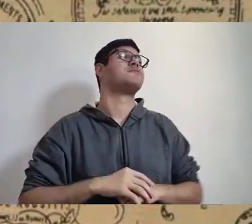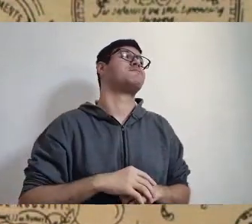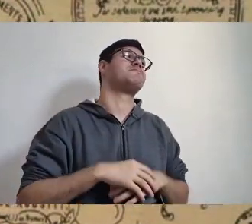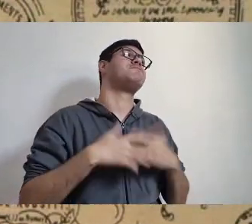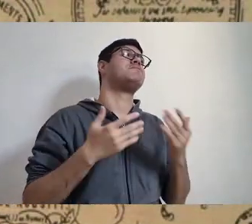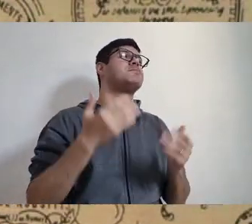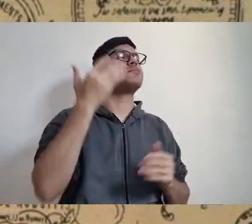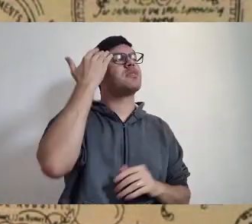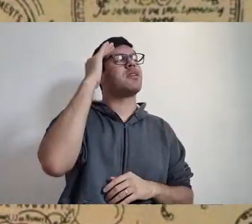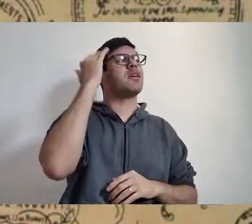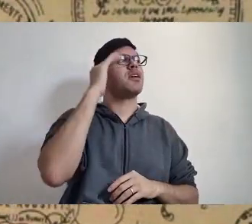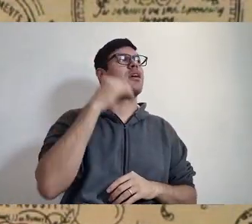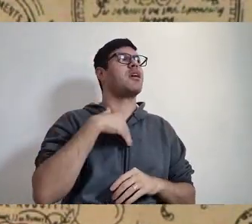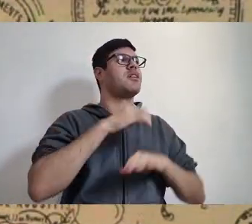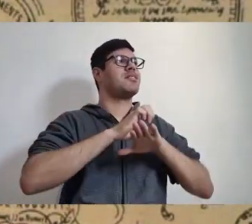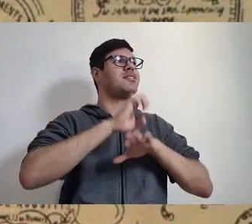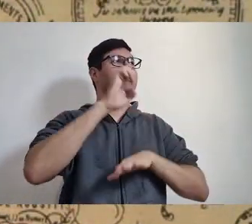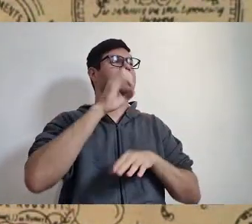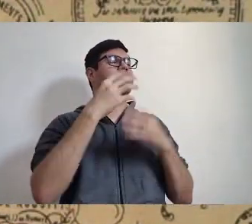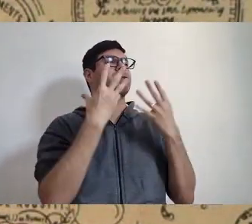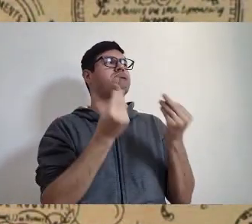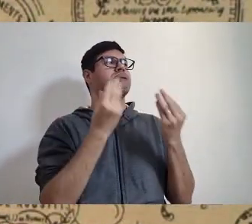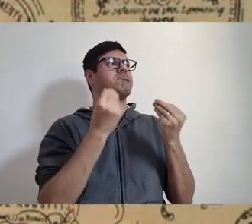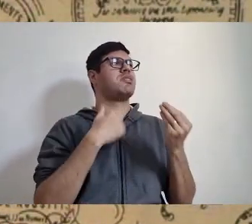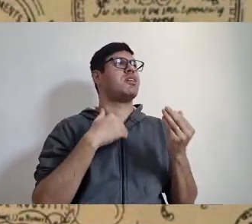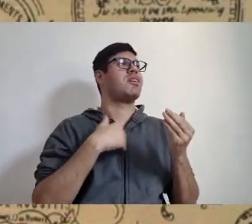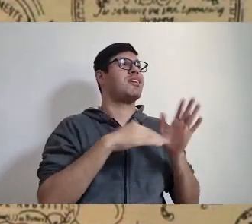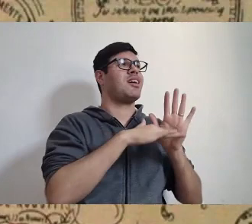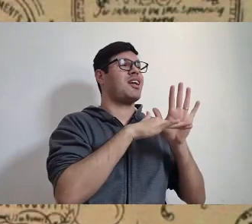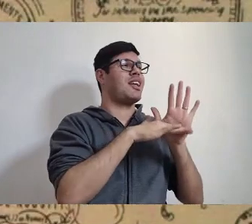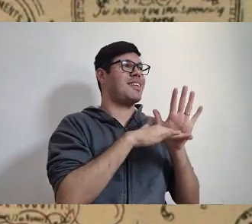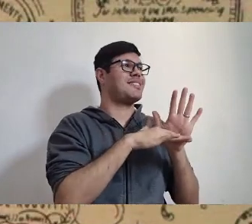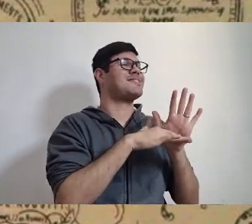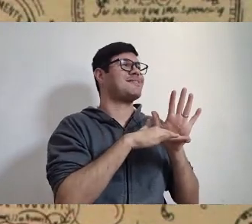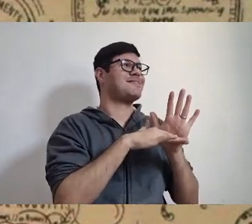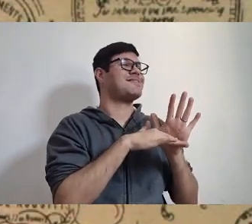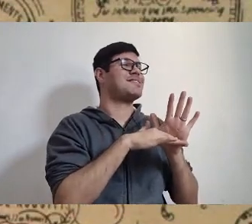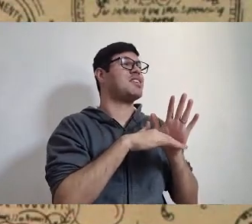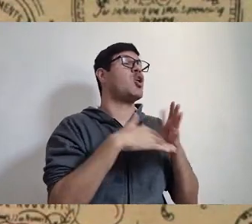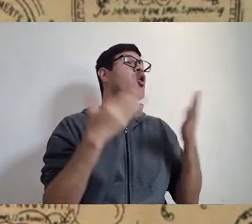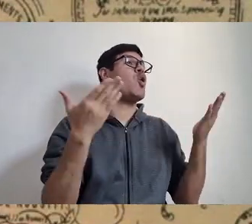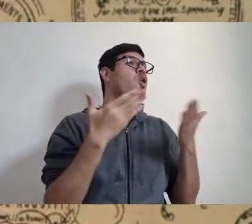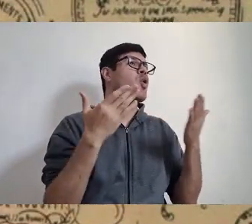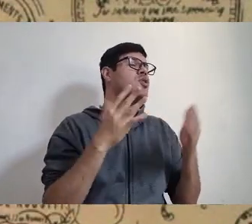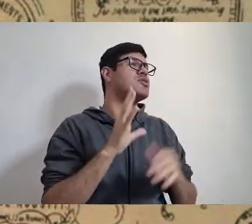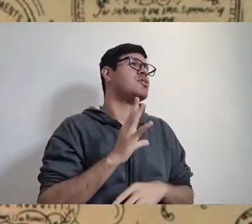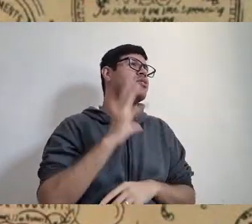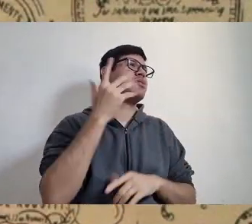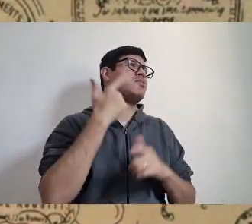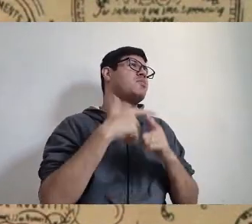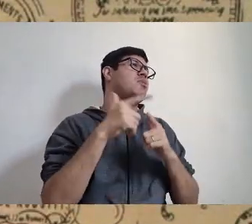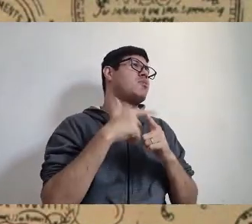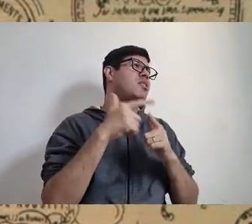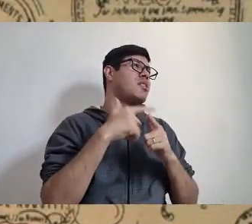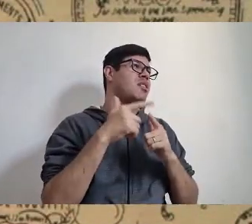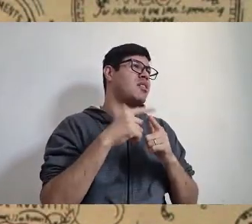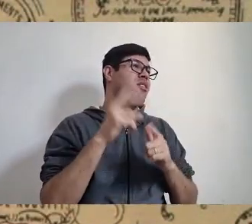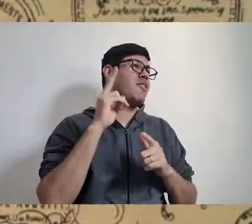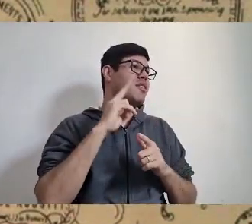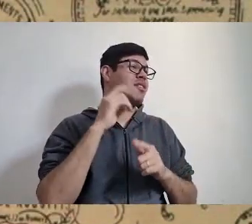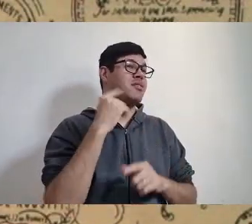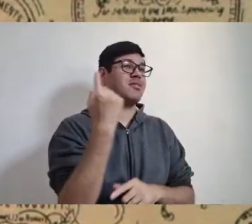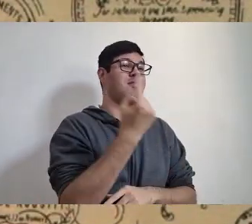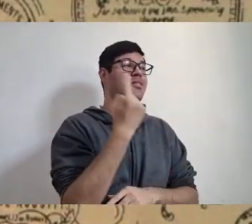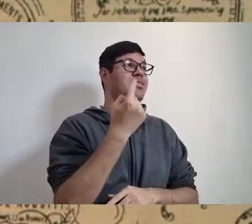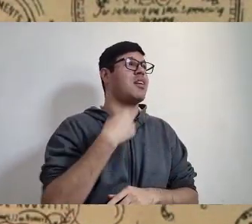Olha, eu estagiei muito ali, trabalhei na assessoria, né? É. Então, hoje, se acontecer de dar algum problema que tem que ficar o vereador só ali, eu